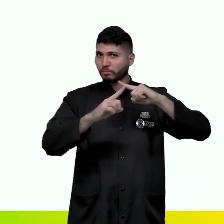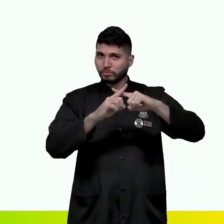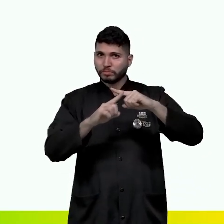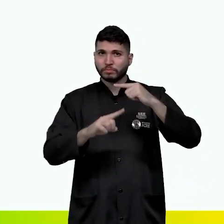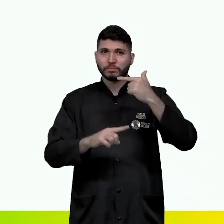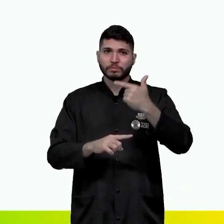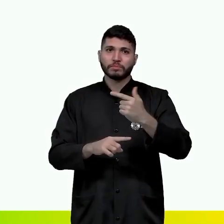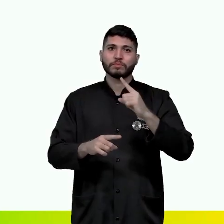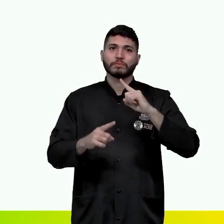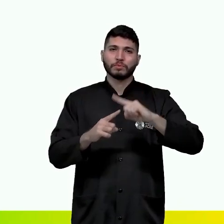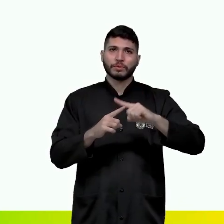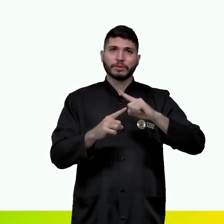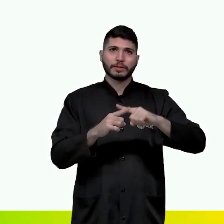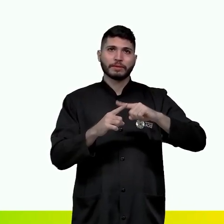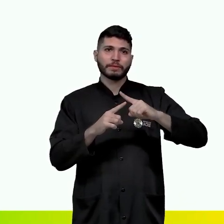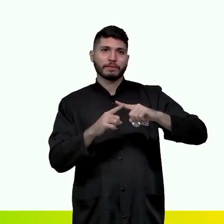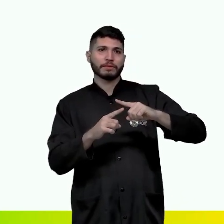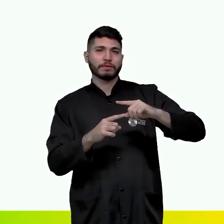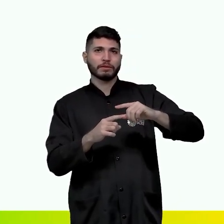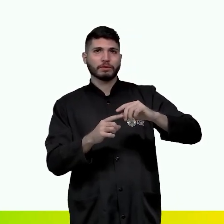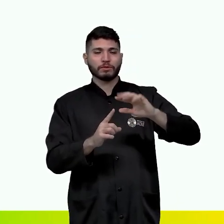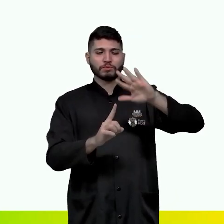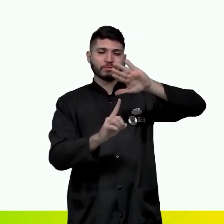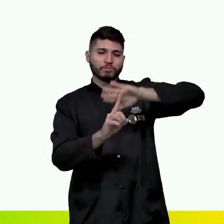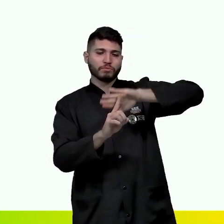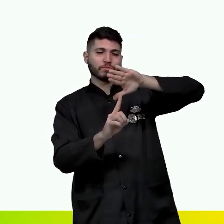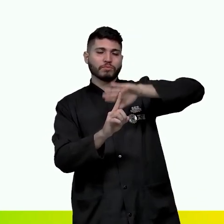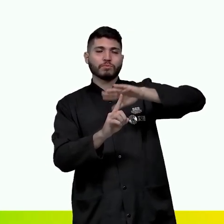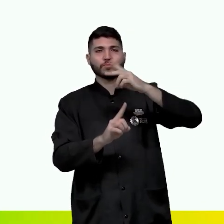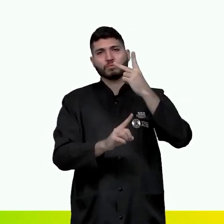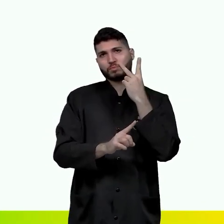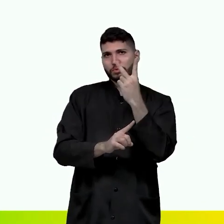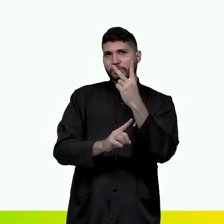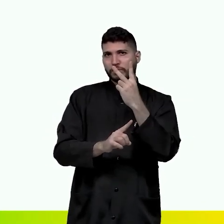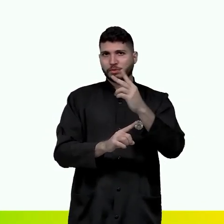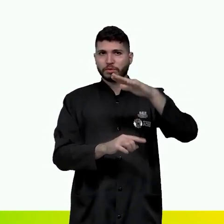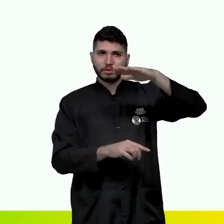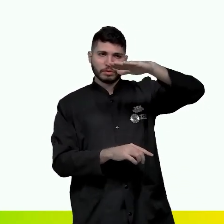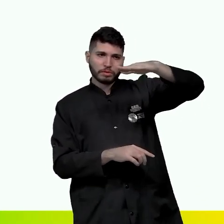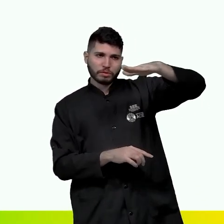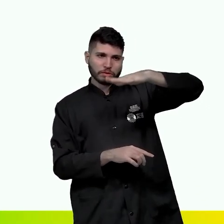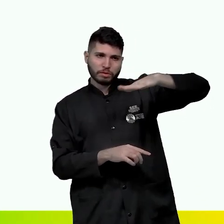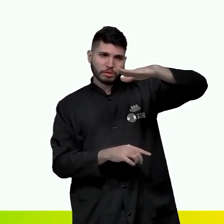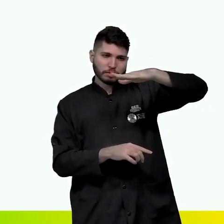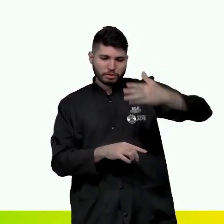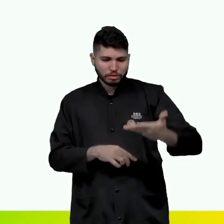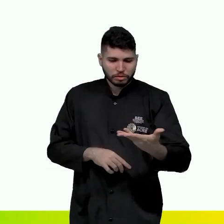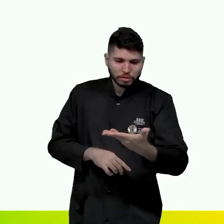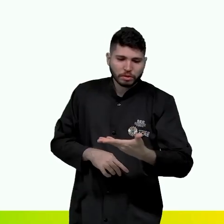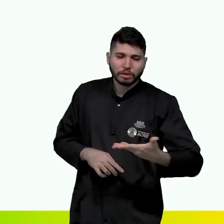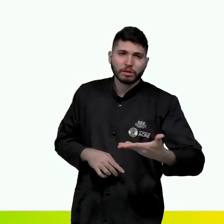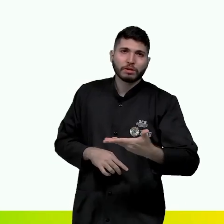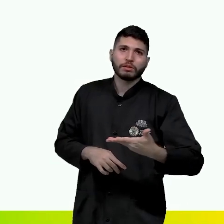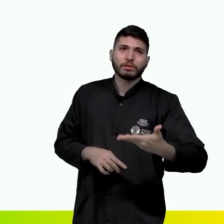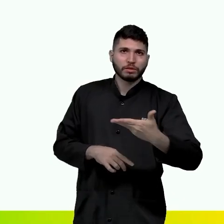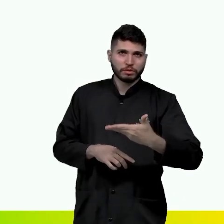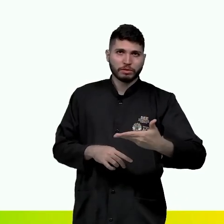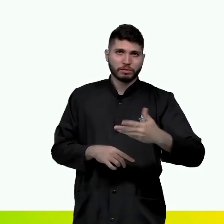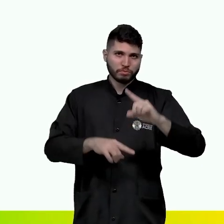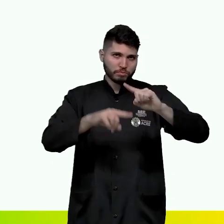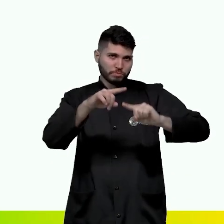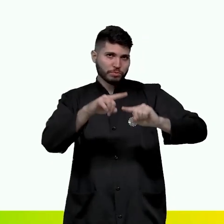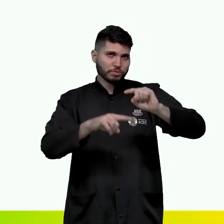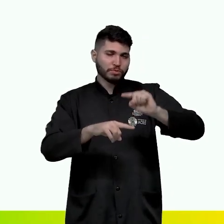você tem duas faces hexagonais. Então, a área total aqui do hexágono, eu vou colocar